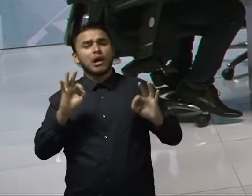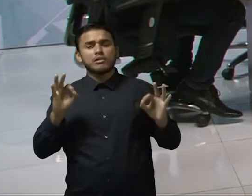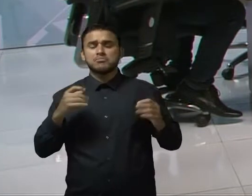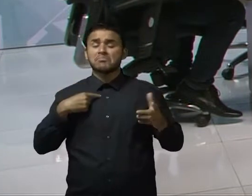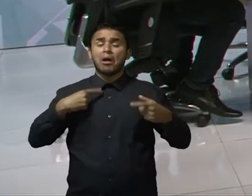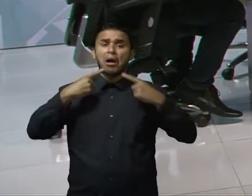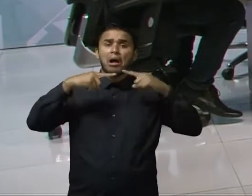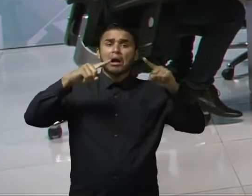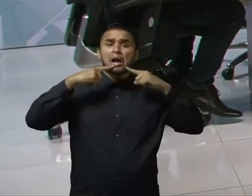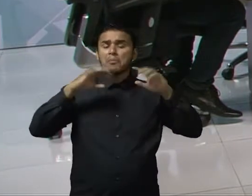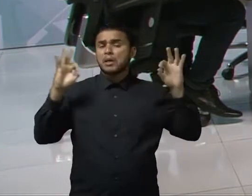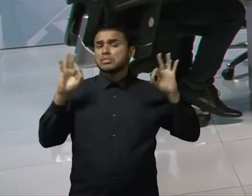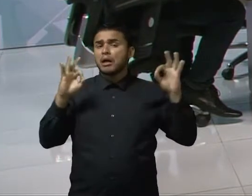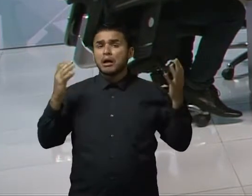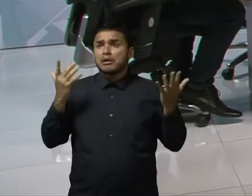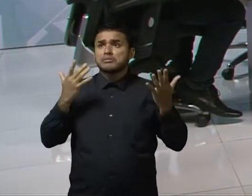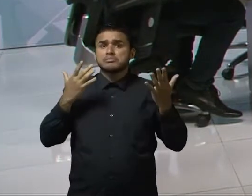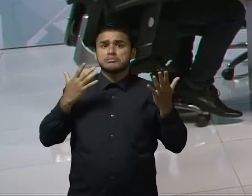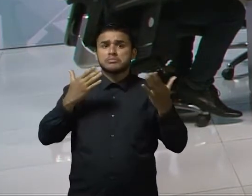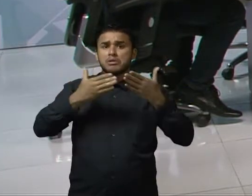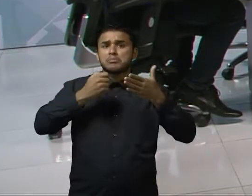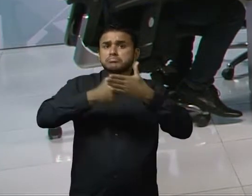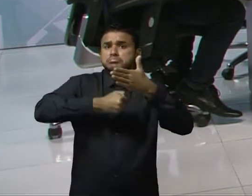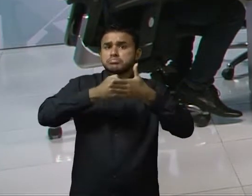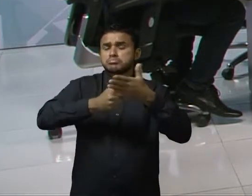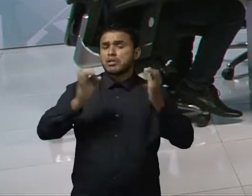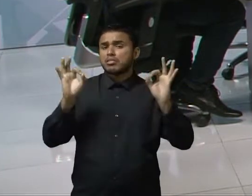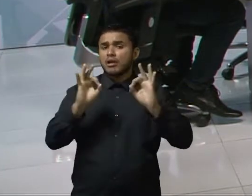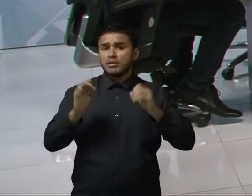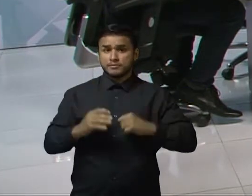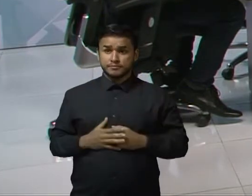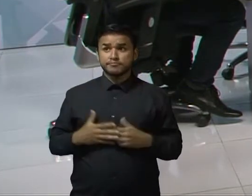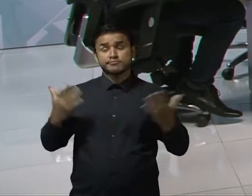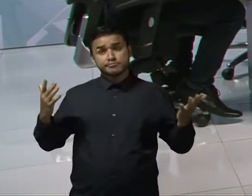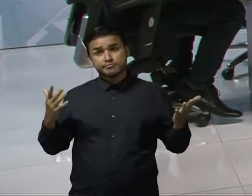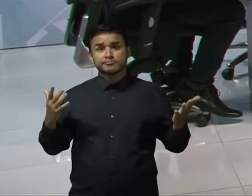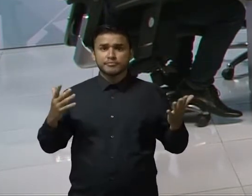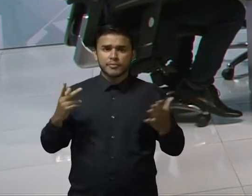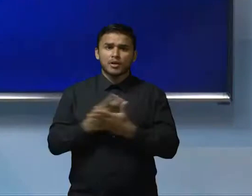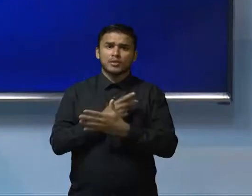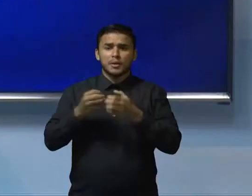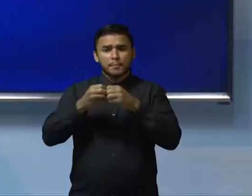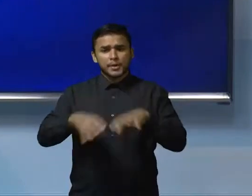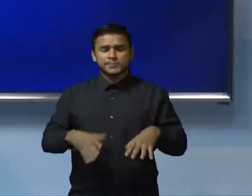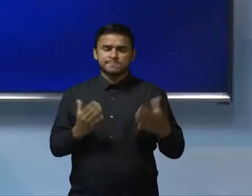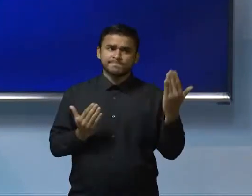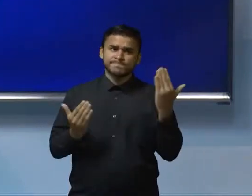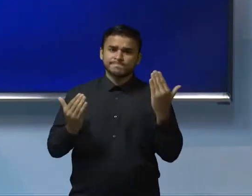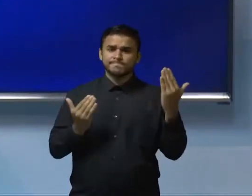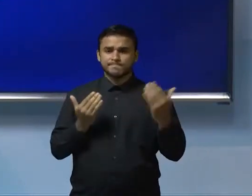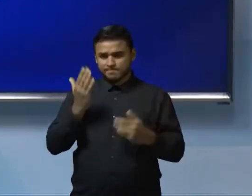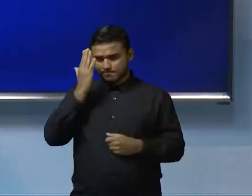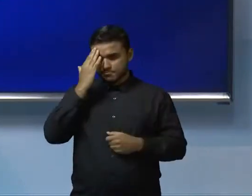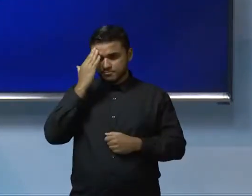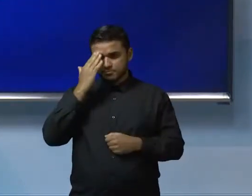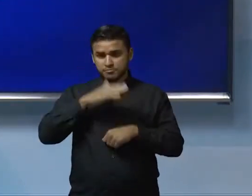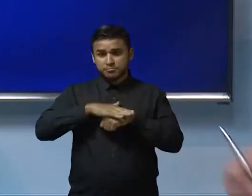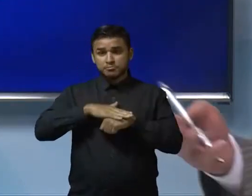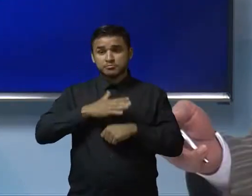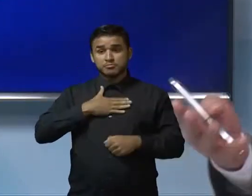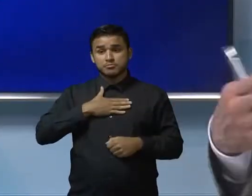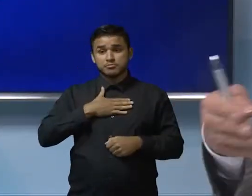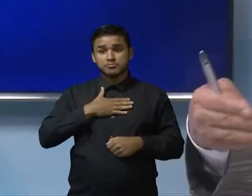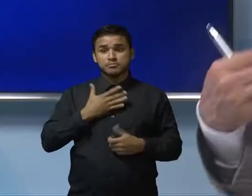vítima desse sistema deficitário que temos aí. É uma contradição interessante que vocês trouxeram aqui, que eu